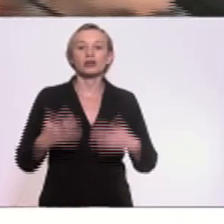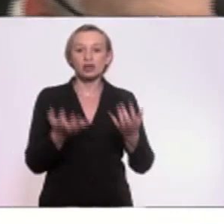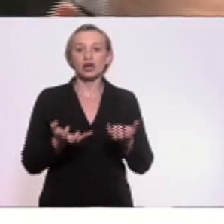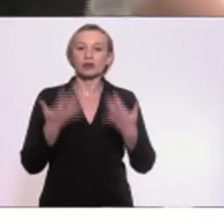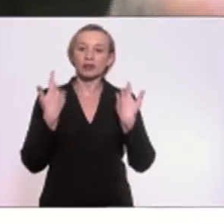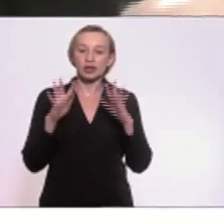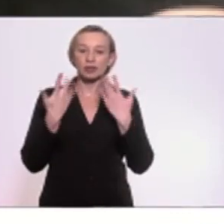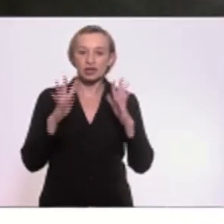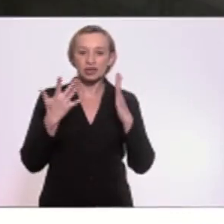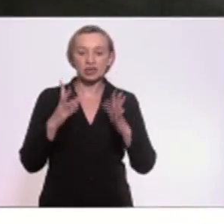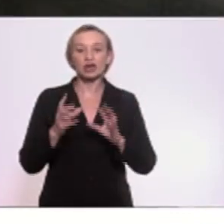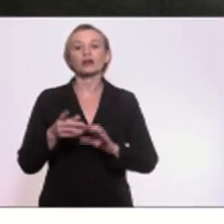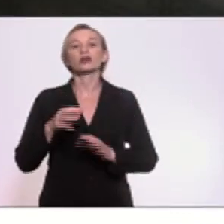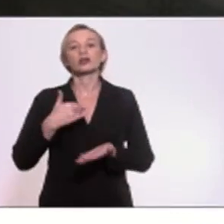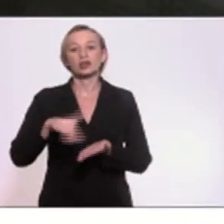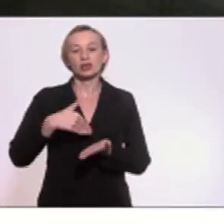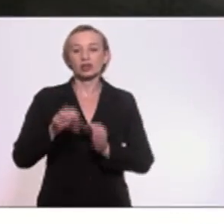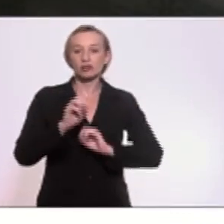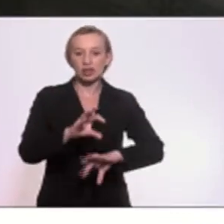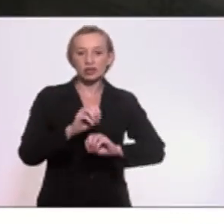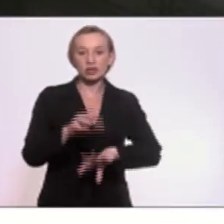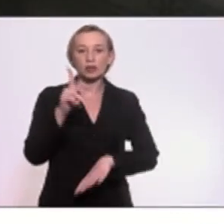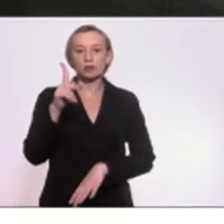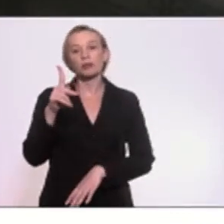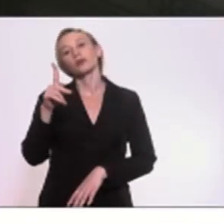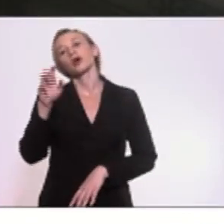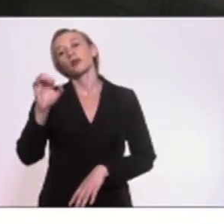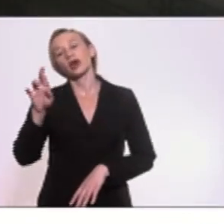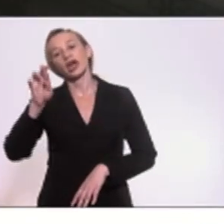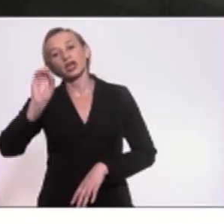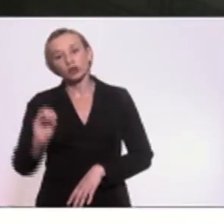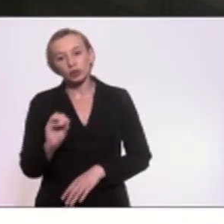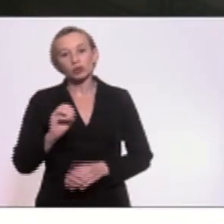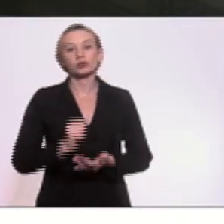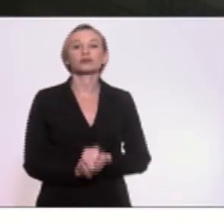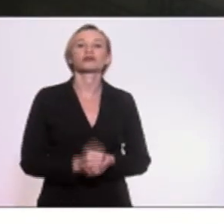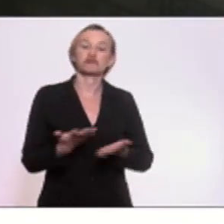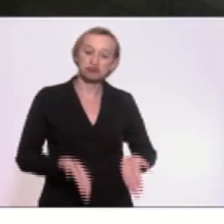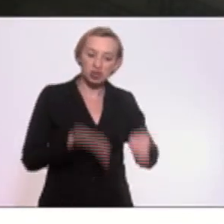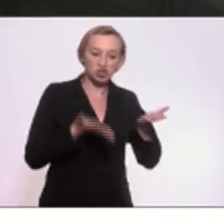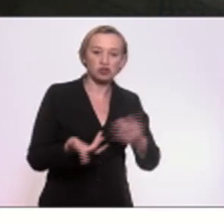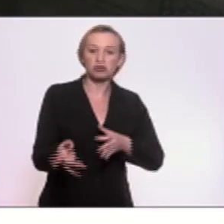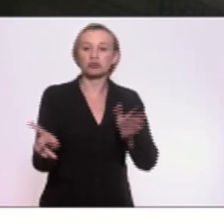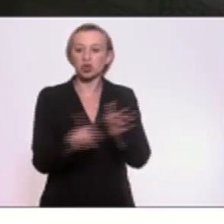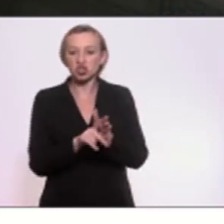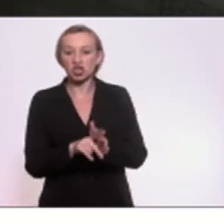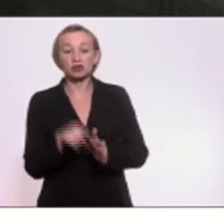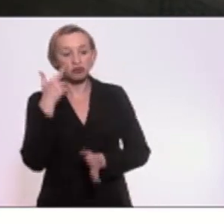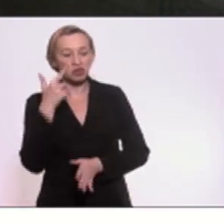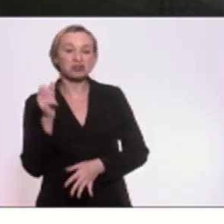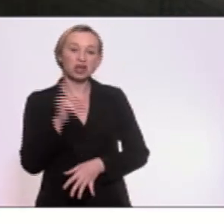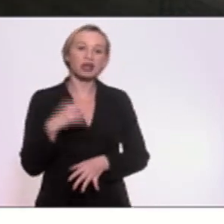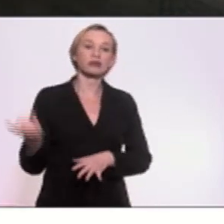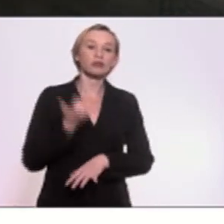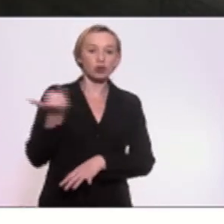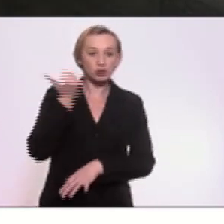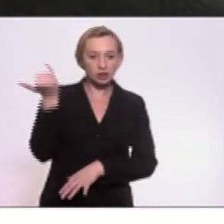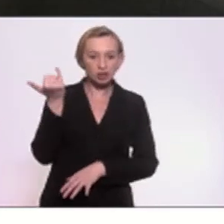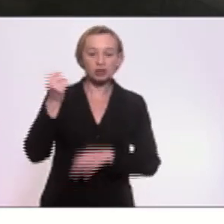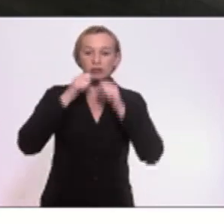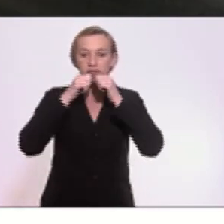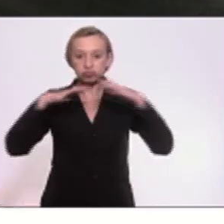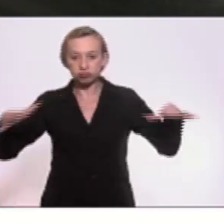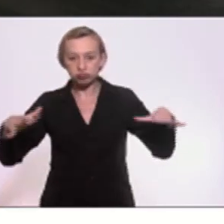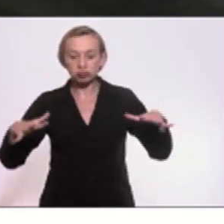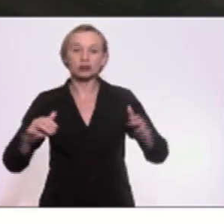deputado, hoje secretário de Educação, Pedro Fernandes, pela iniciativa desse projeto, tendo em vista que ele é importante para